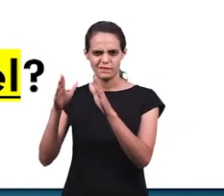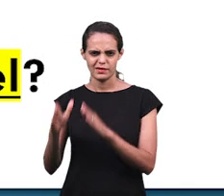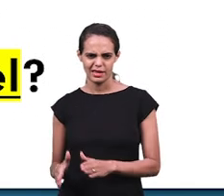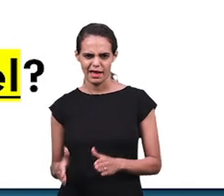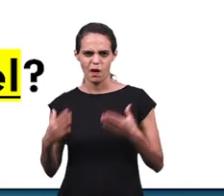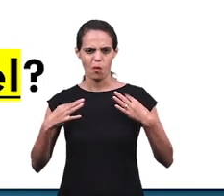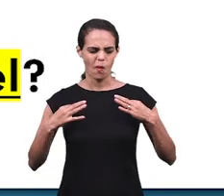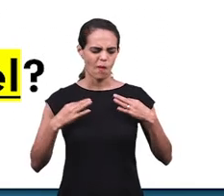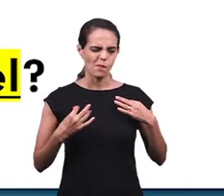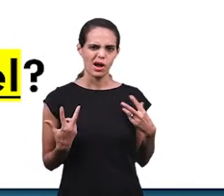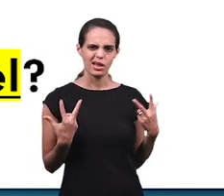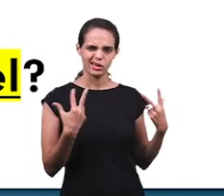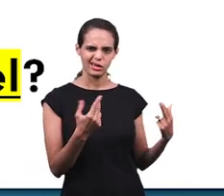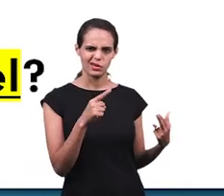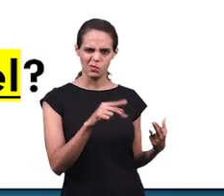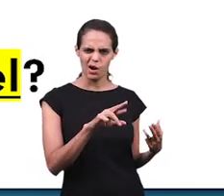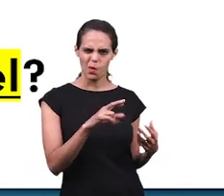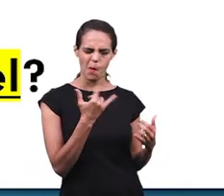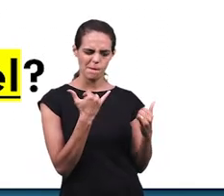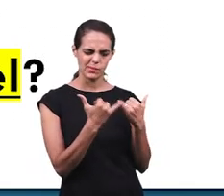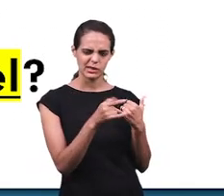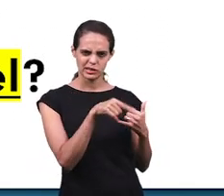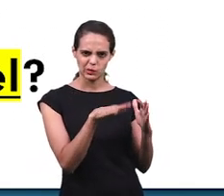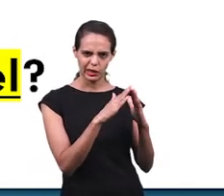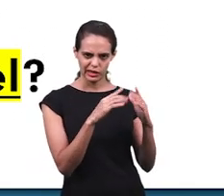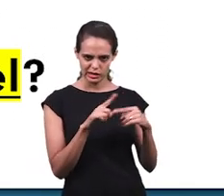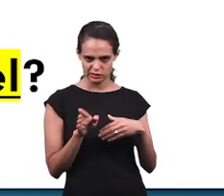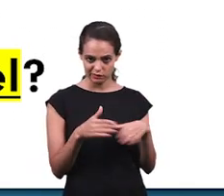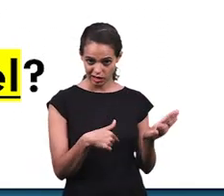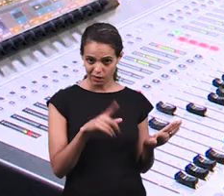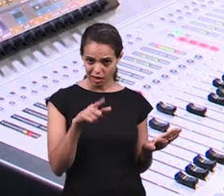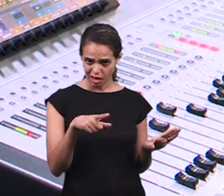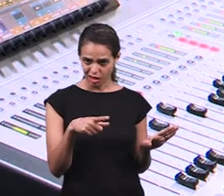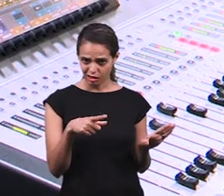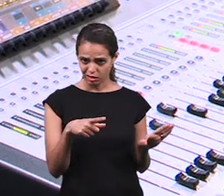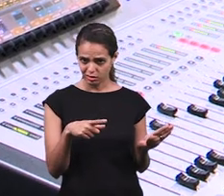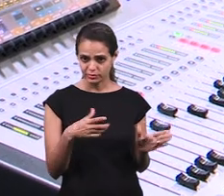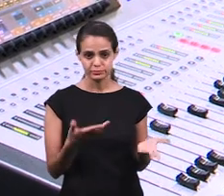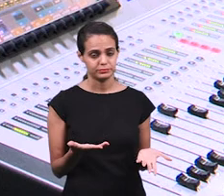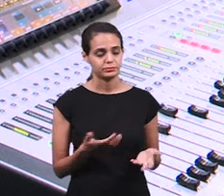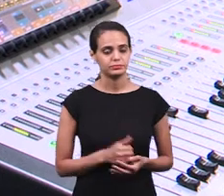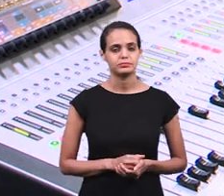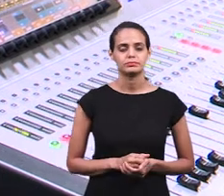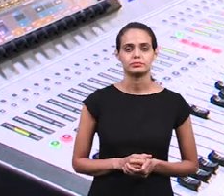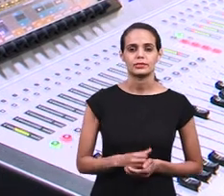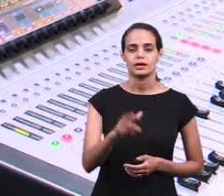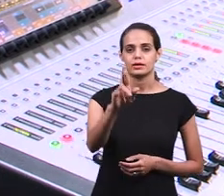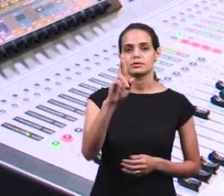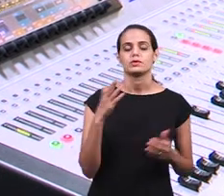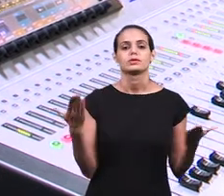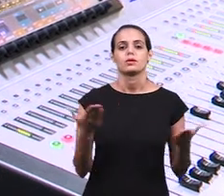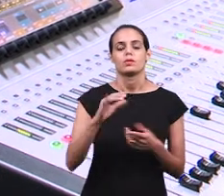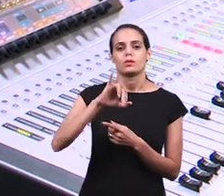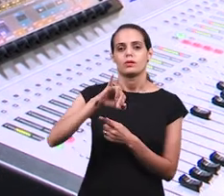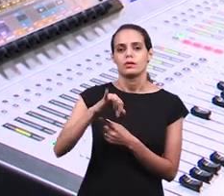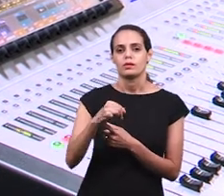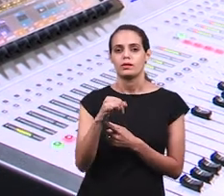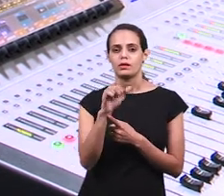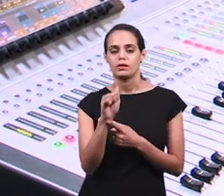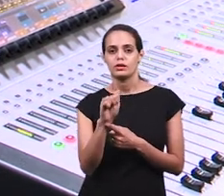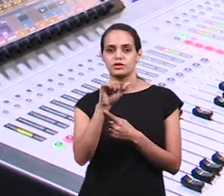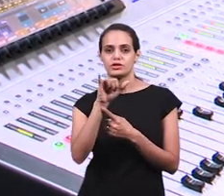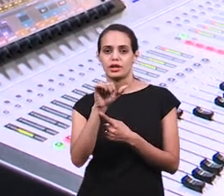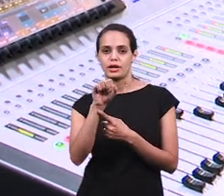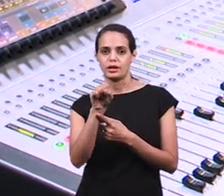ou parecido com a igreja infiel? E quem vai nos dar essa resposta vai ser o